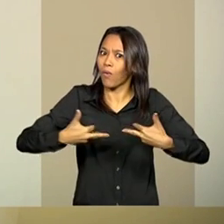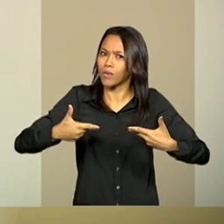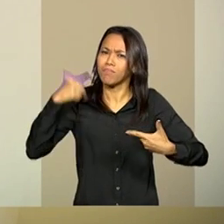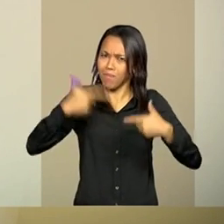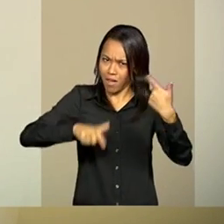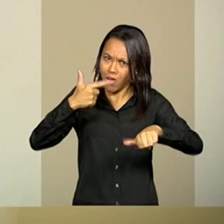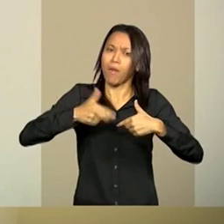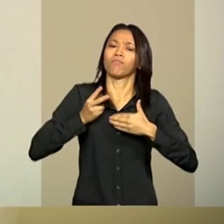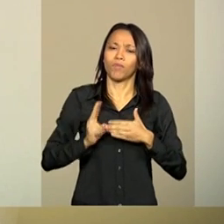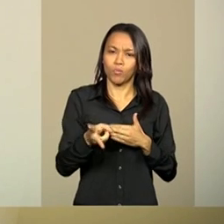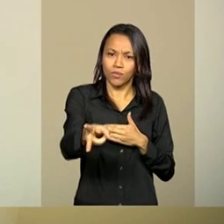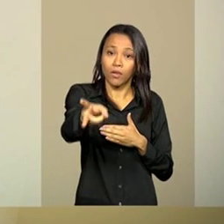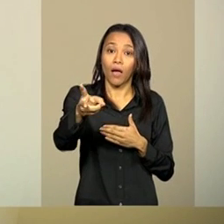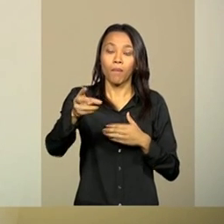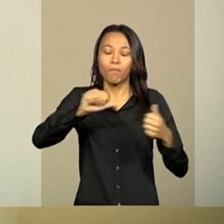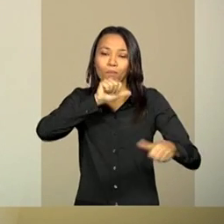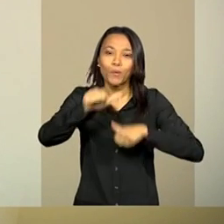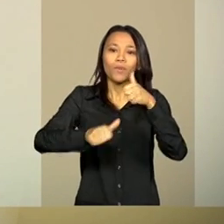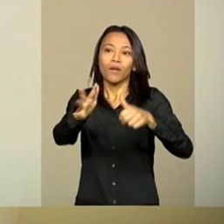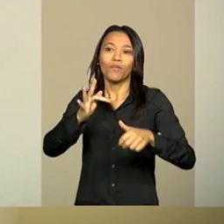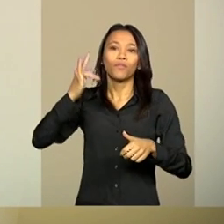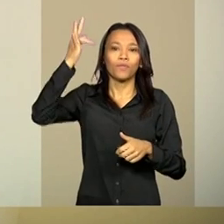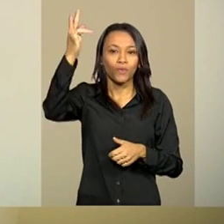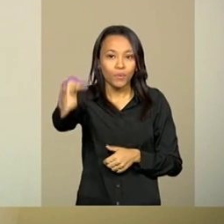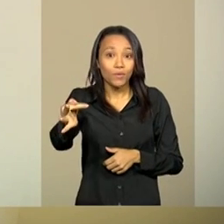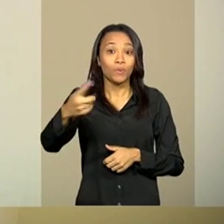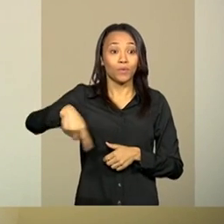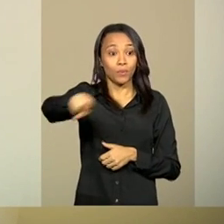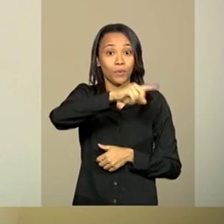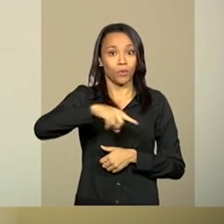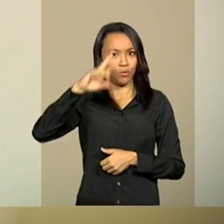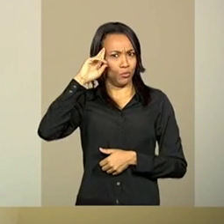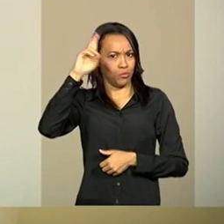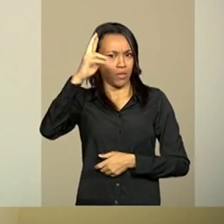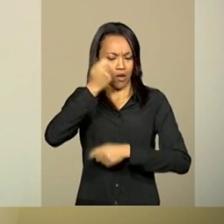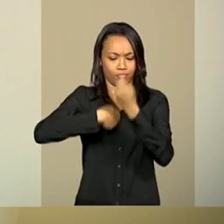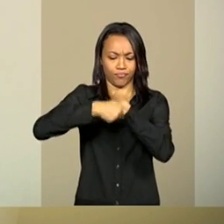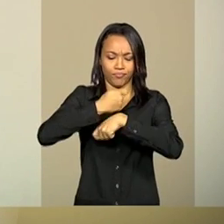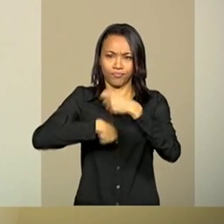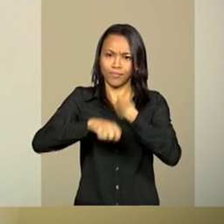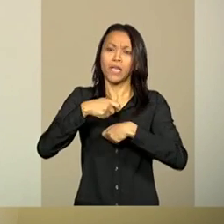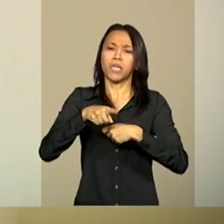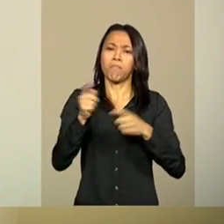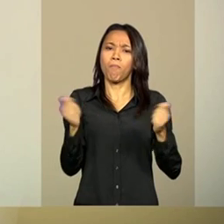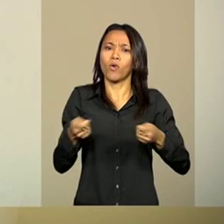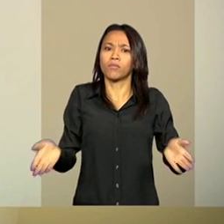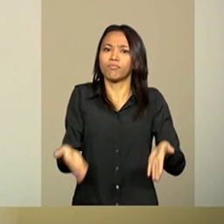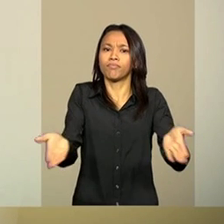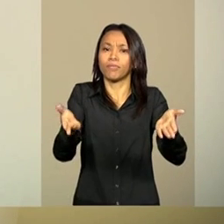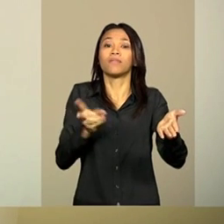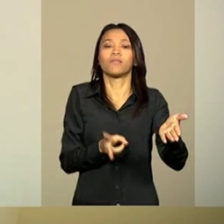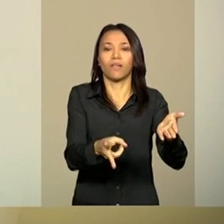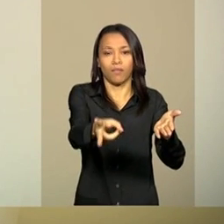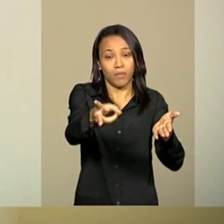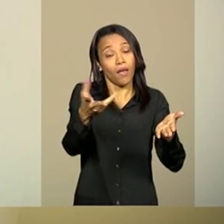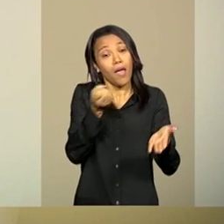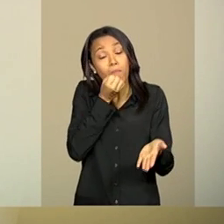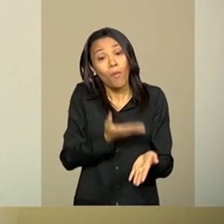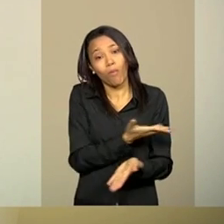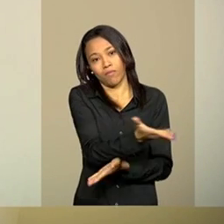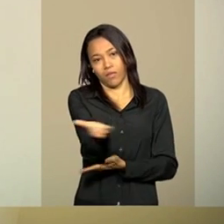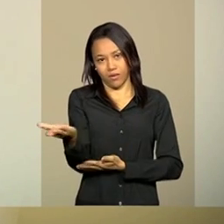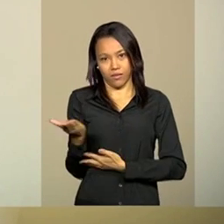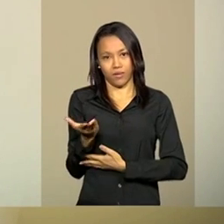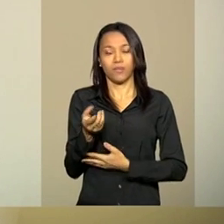muito mais mudar o horizonte do micro e pequeno empresário para que ele possa crescer sempre é bom pra eles